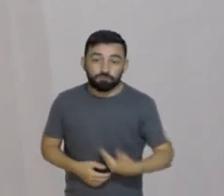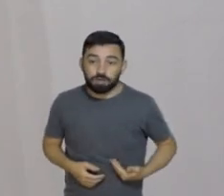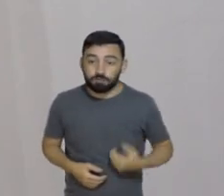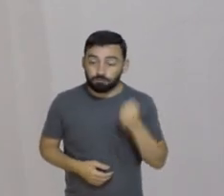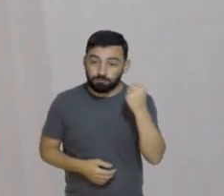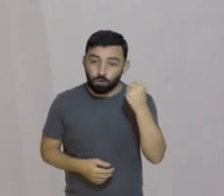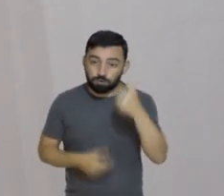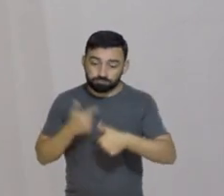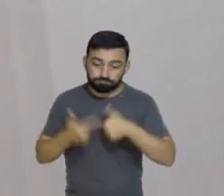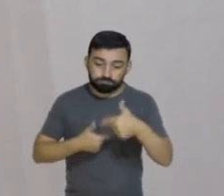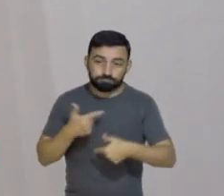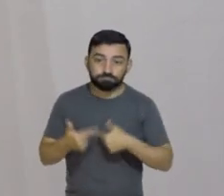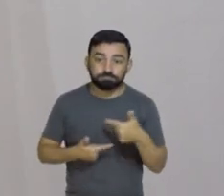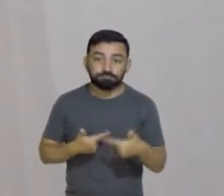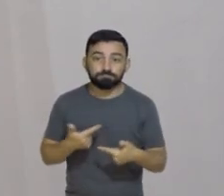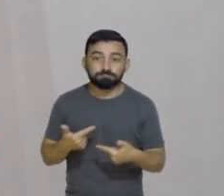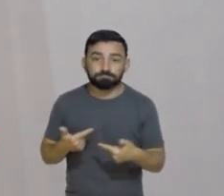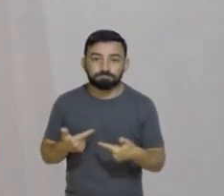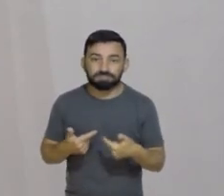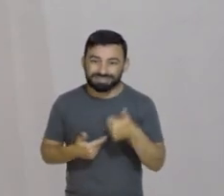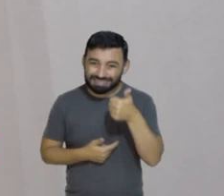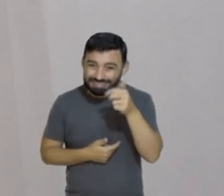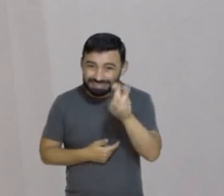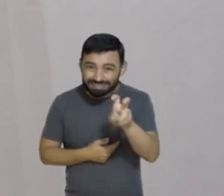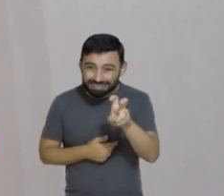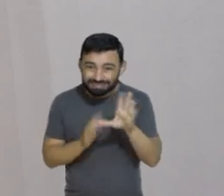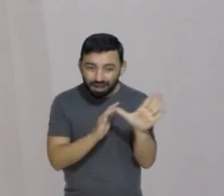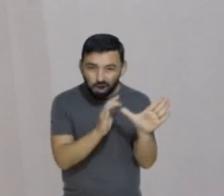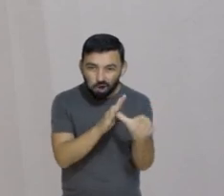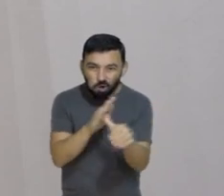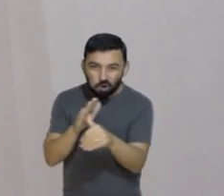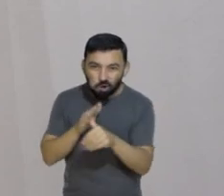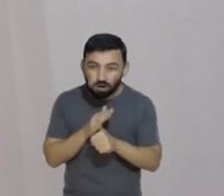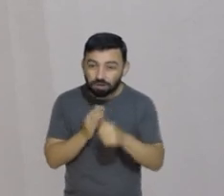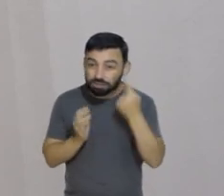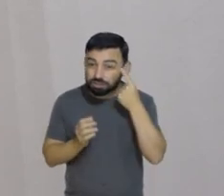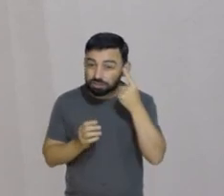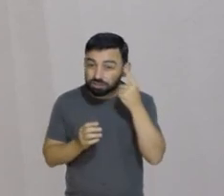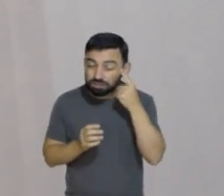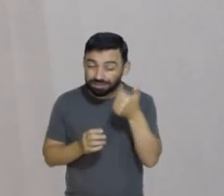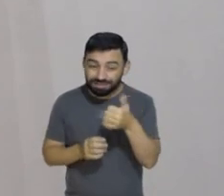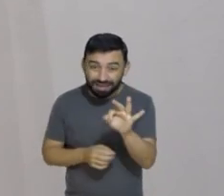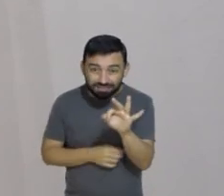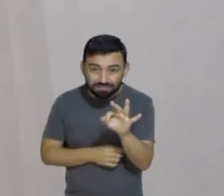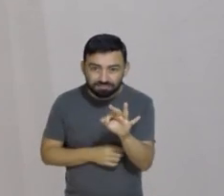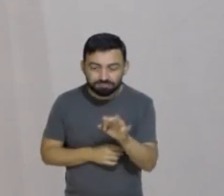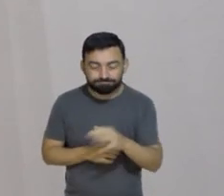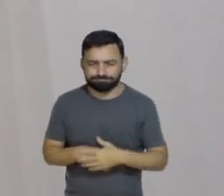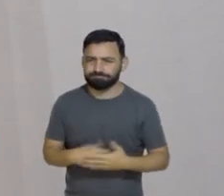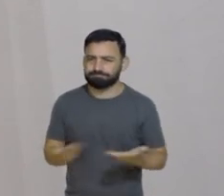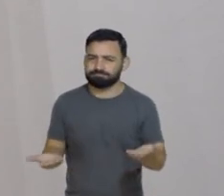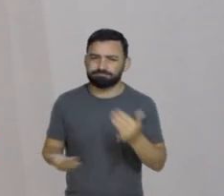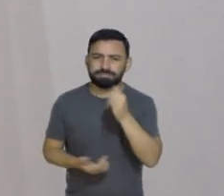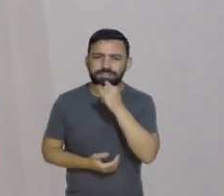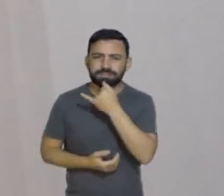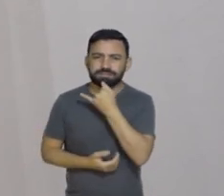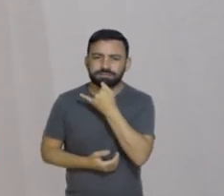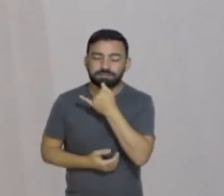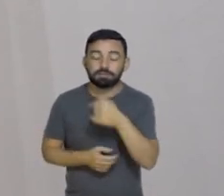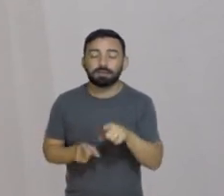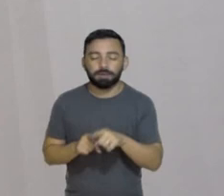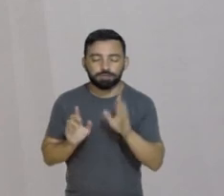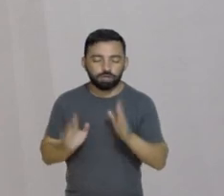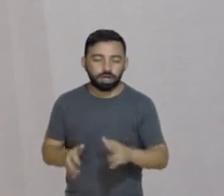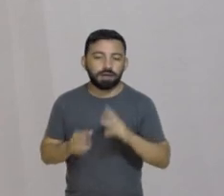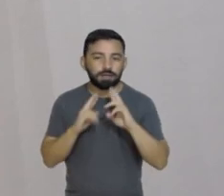tão importante. Agora, 15 assaltos em 10 dias é lastimável. E também nós fizemos uma reunião da